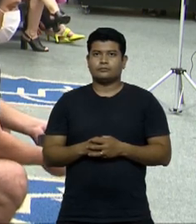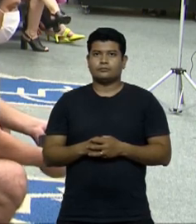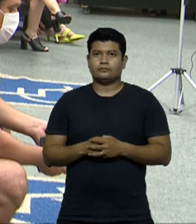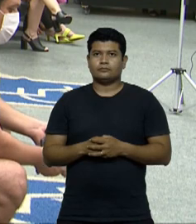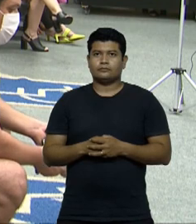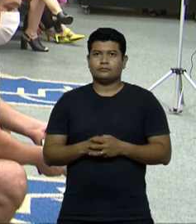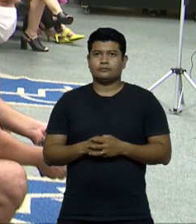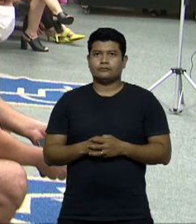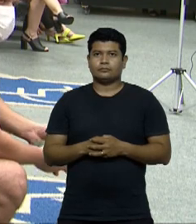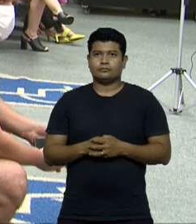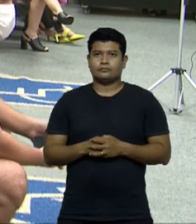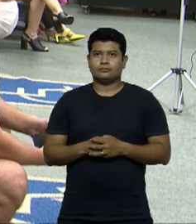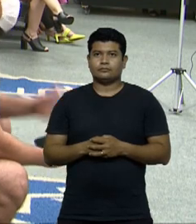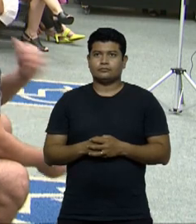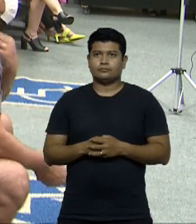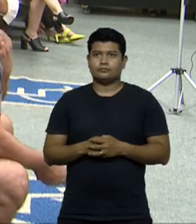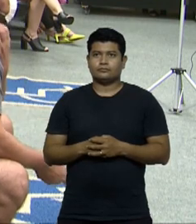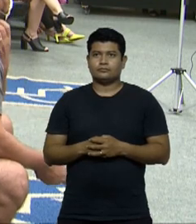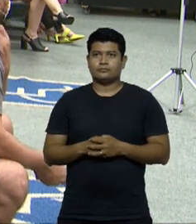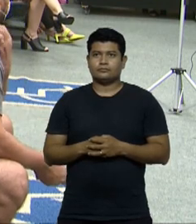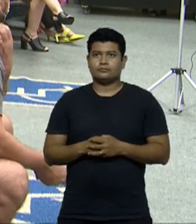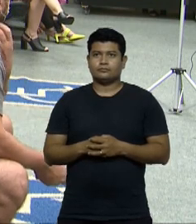E aí